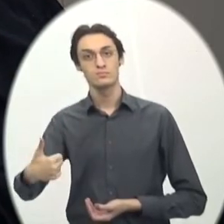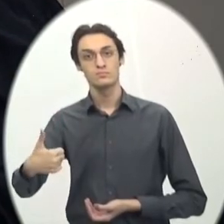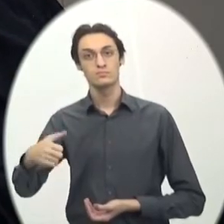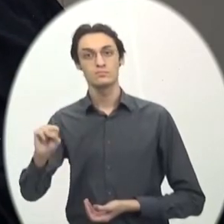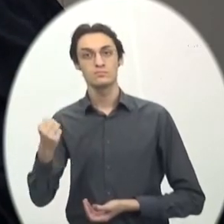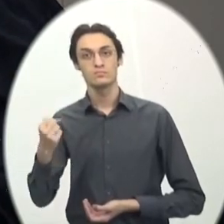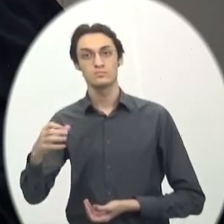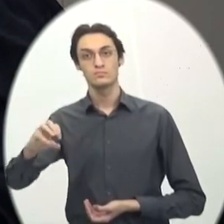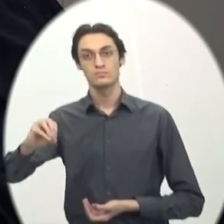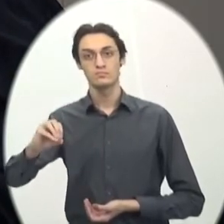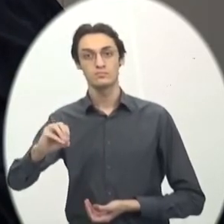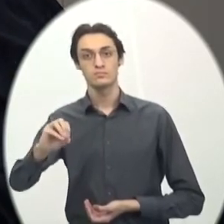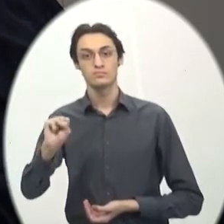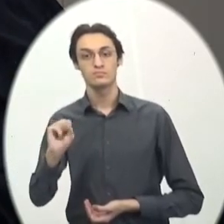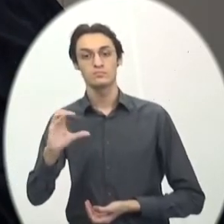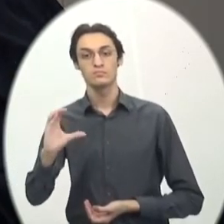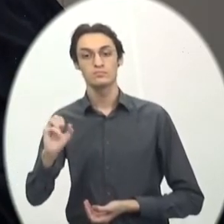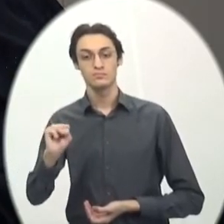25554-9180,